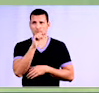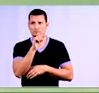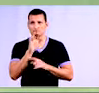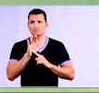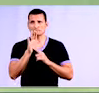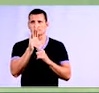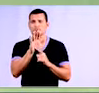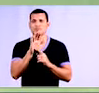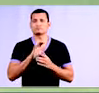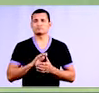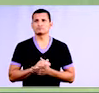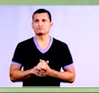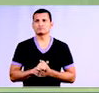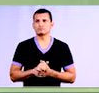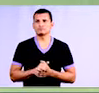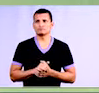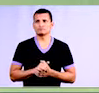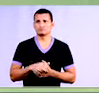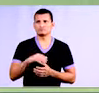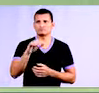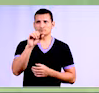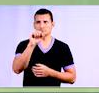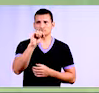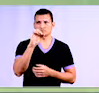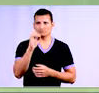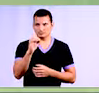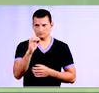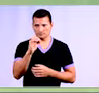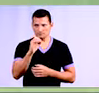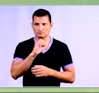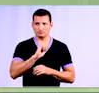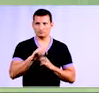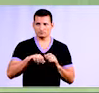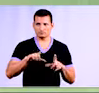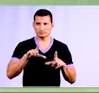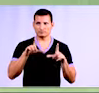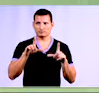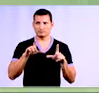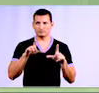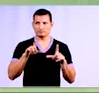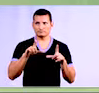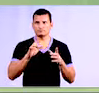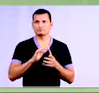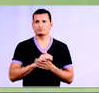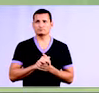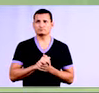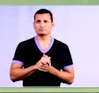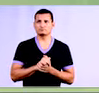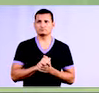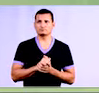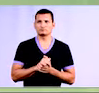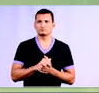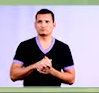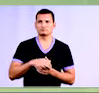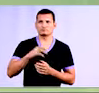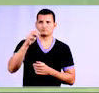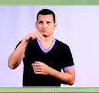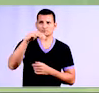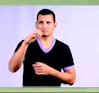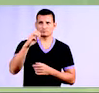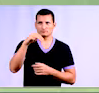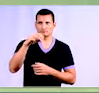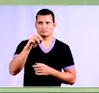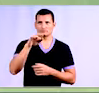demonstrado o sistema operacional carregado, a memória e suas